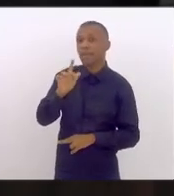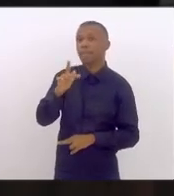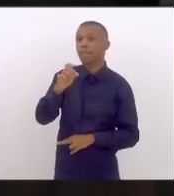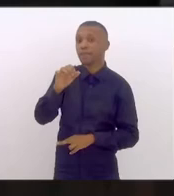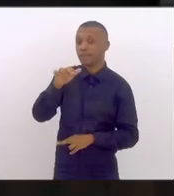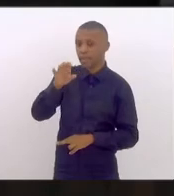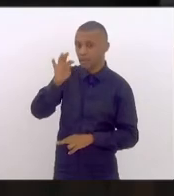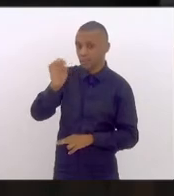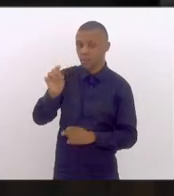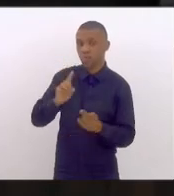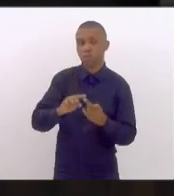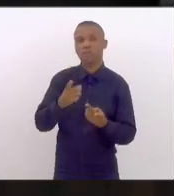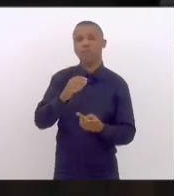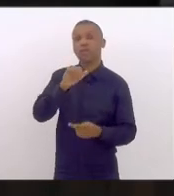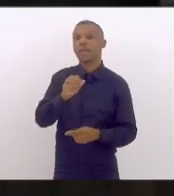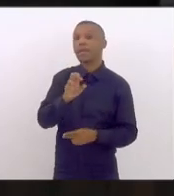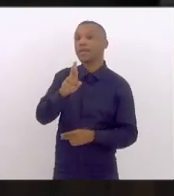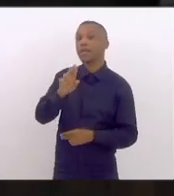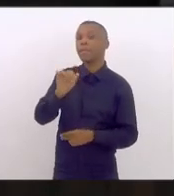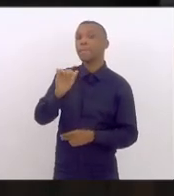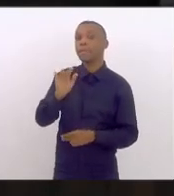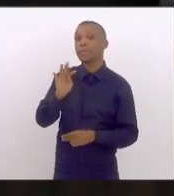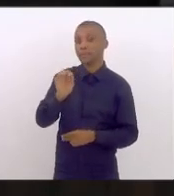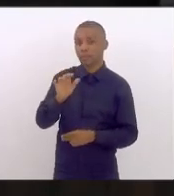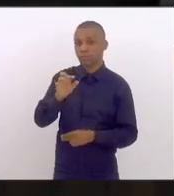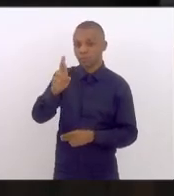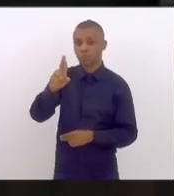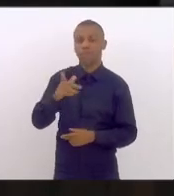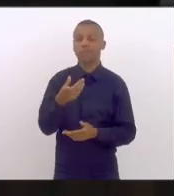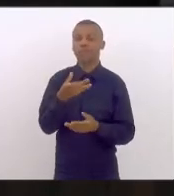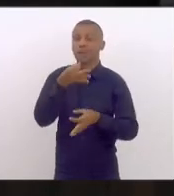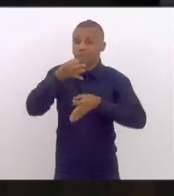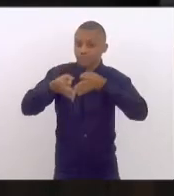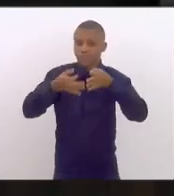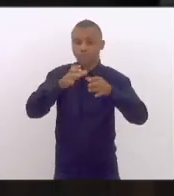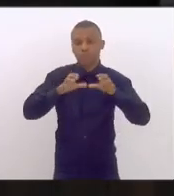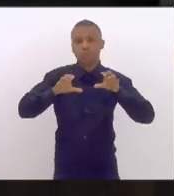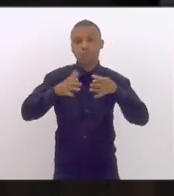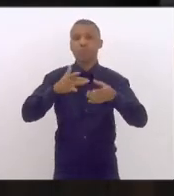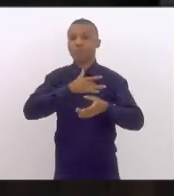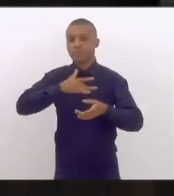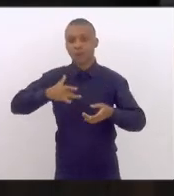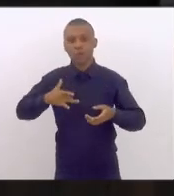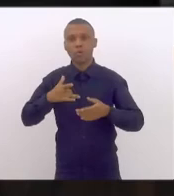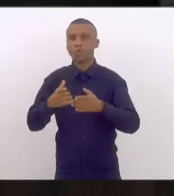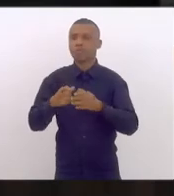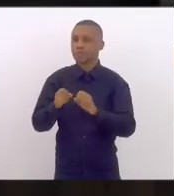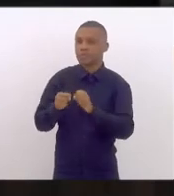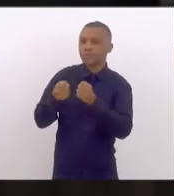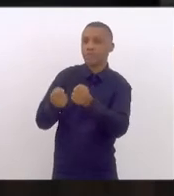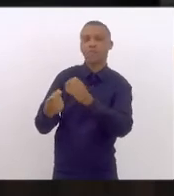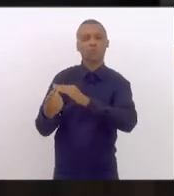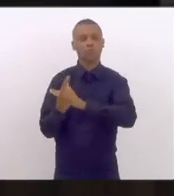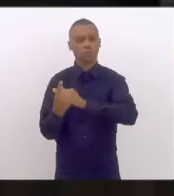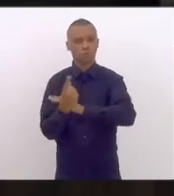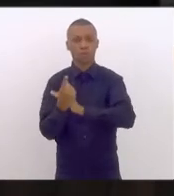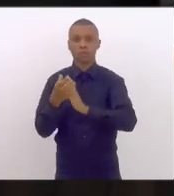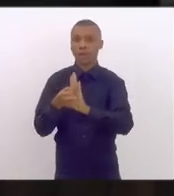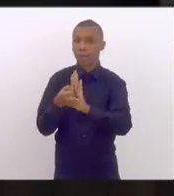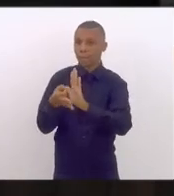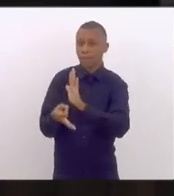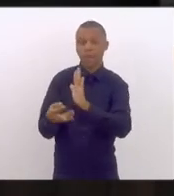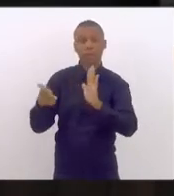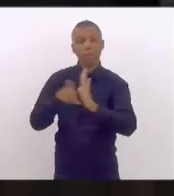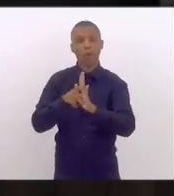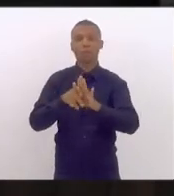Ferreirinha dependendo de pareceres as comissões de condição Justiça de saúde defesa do consumidor de economia dos comércio a emenda de